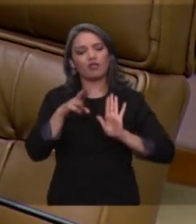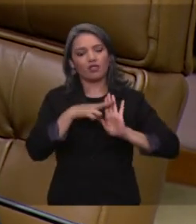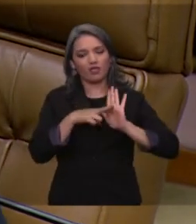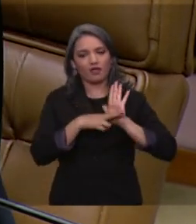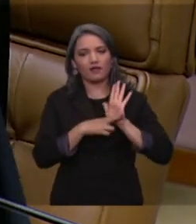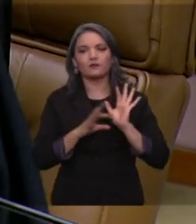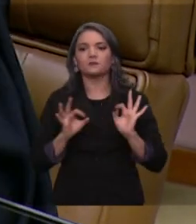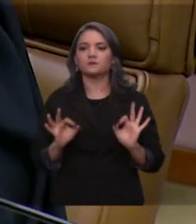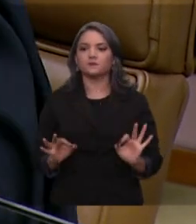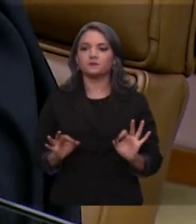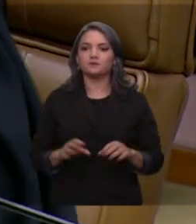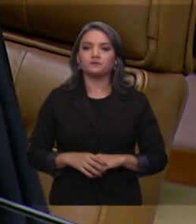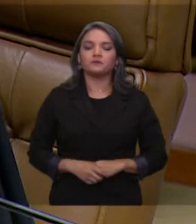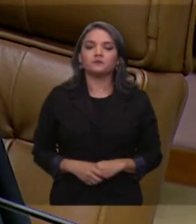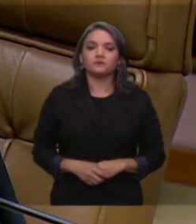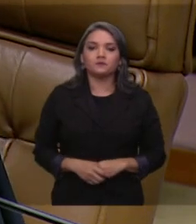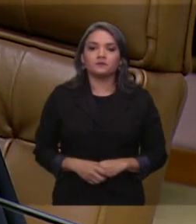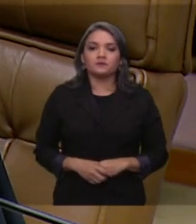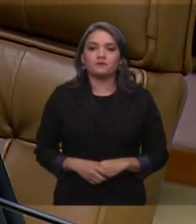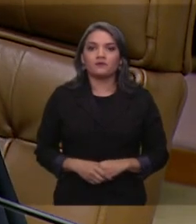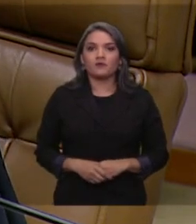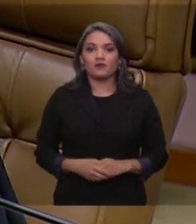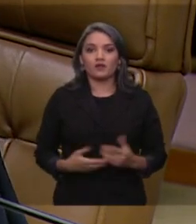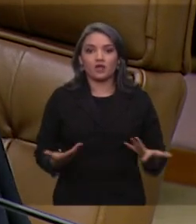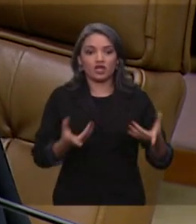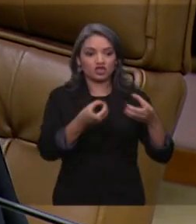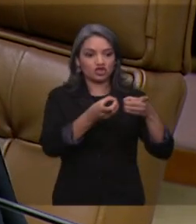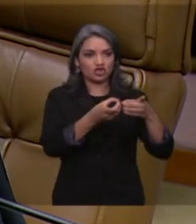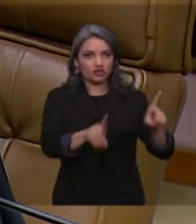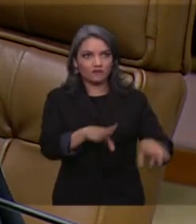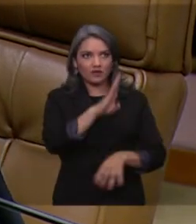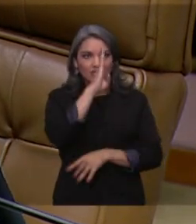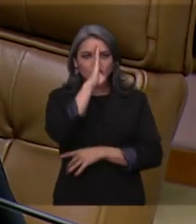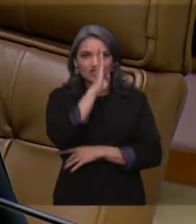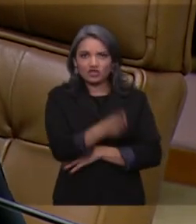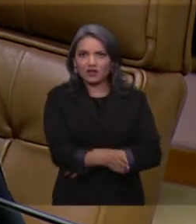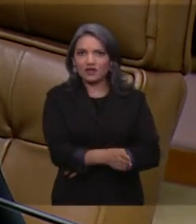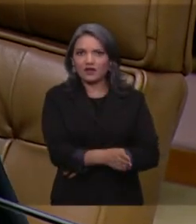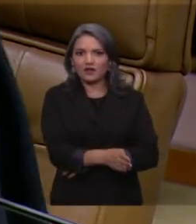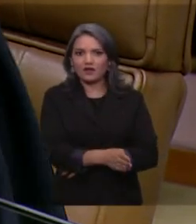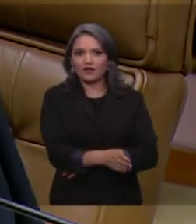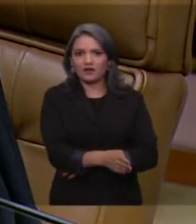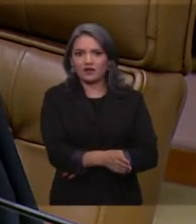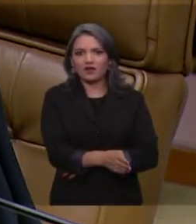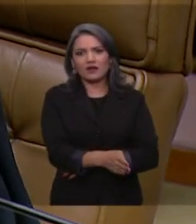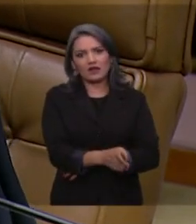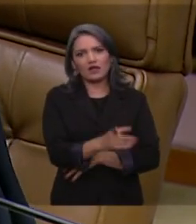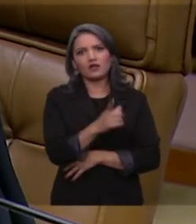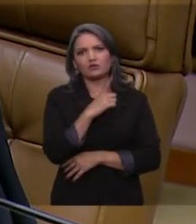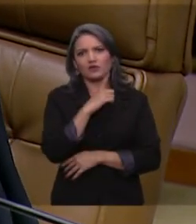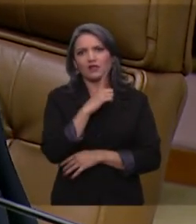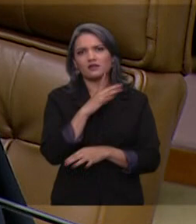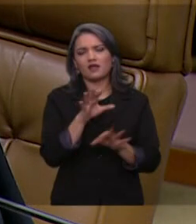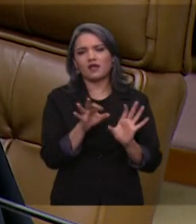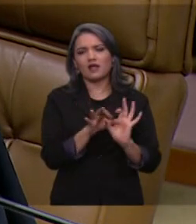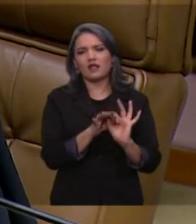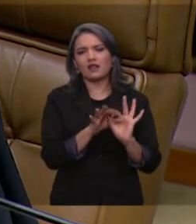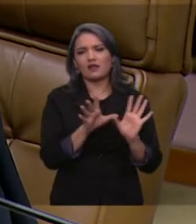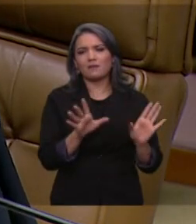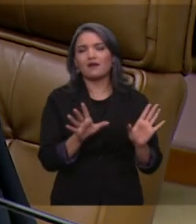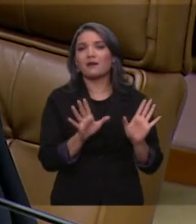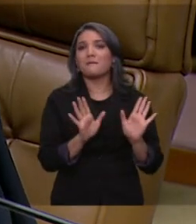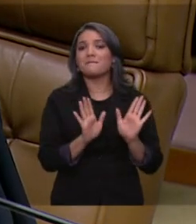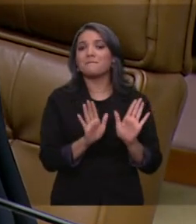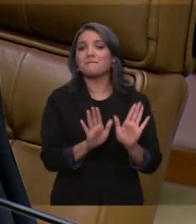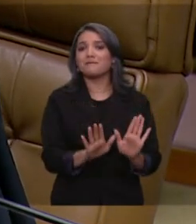questão. O divórcio direto ainda era, ou foi permitido no artigo 40, mas